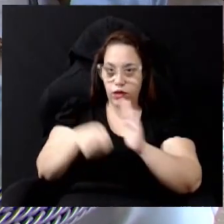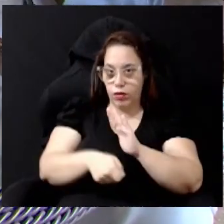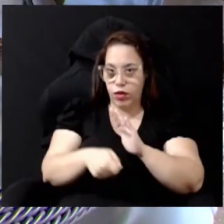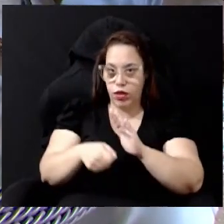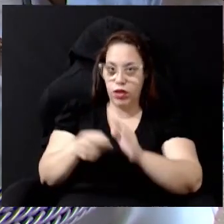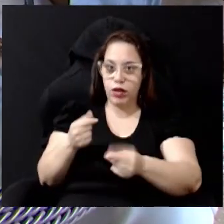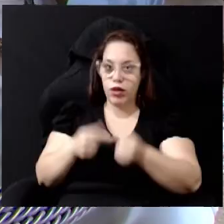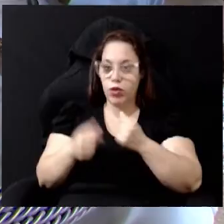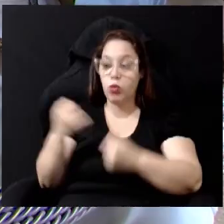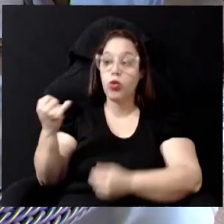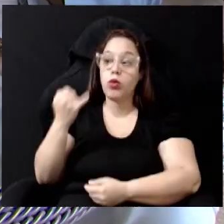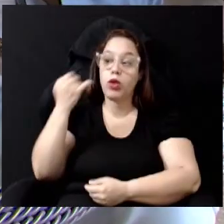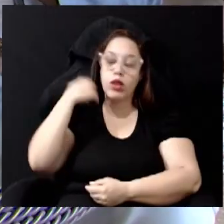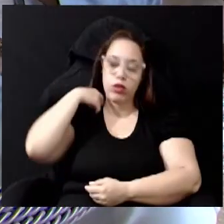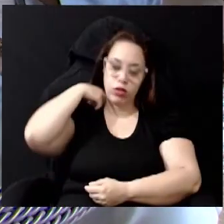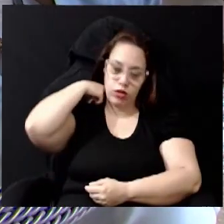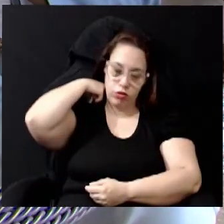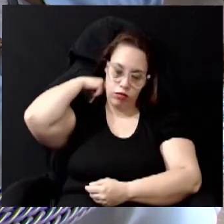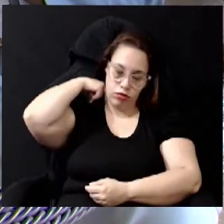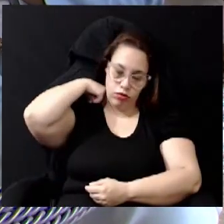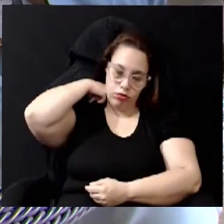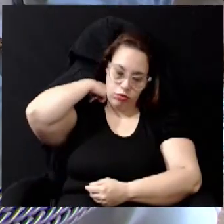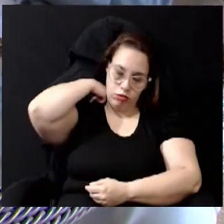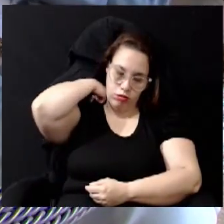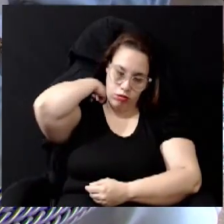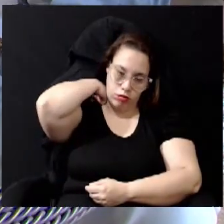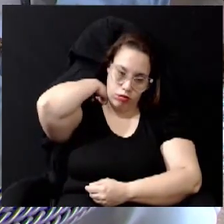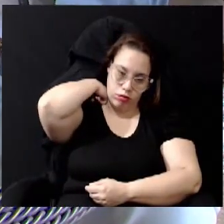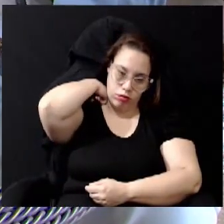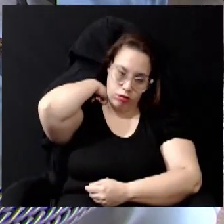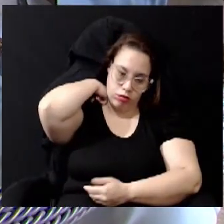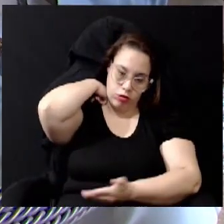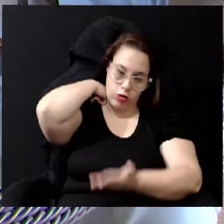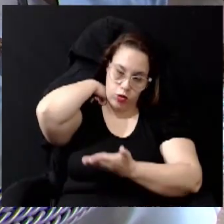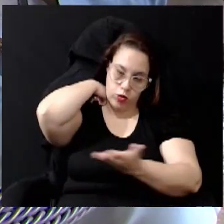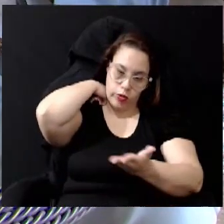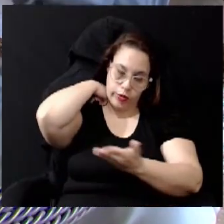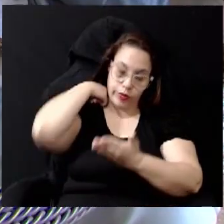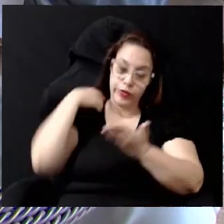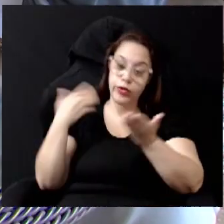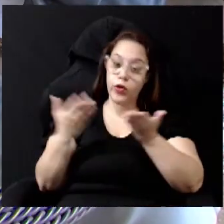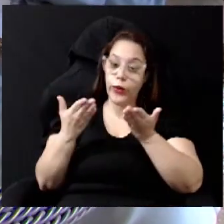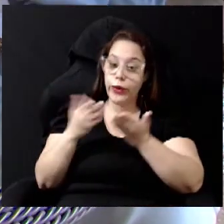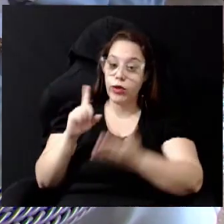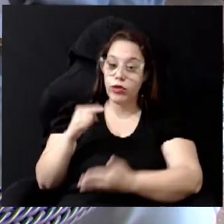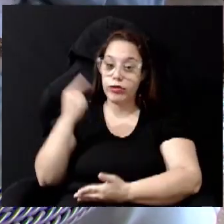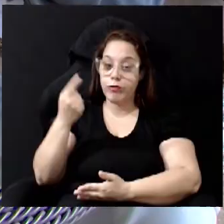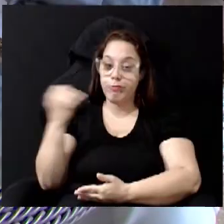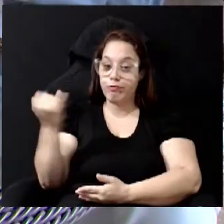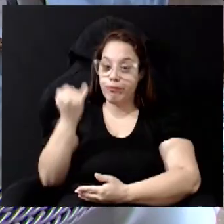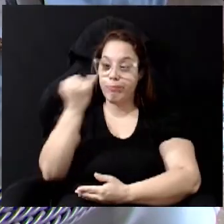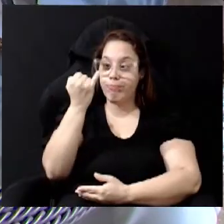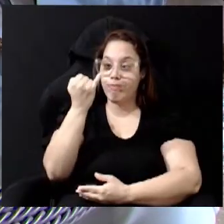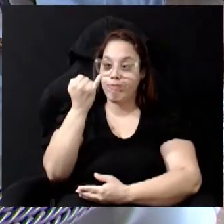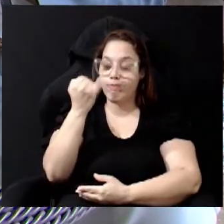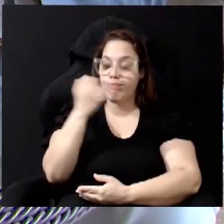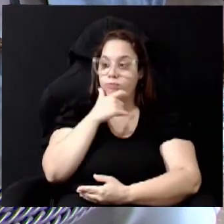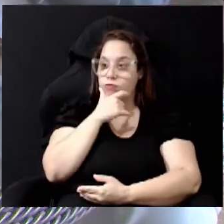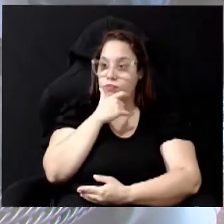importante que a pessoa faça esse tipo de ponderação. Agora, outra coisa que é muito importante, se a pessoa não